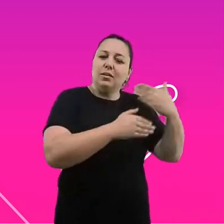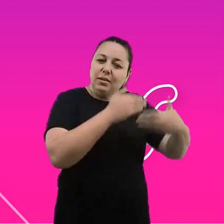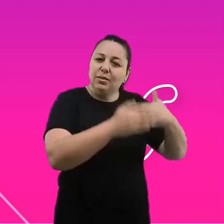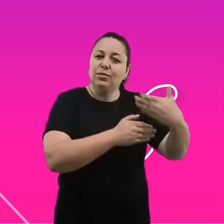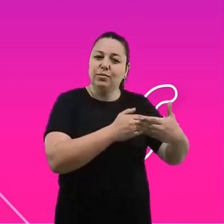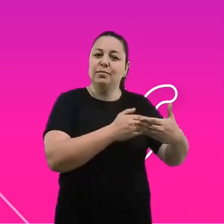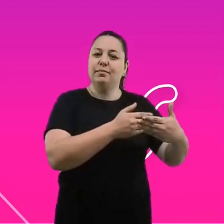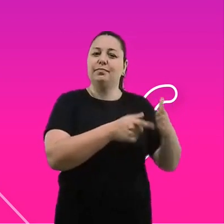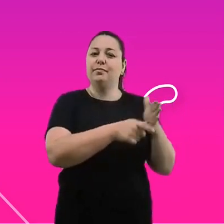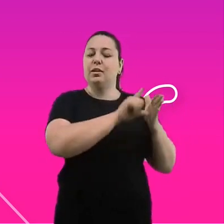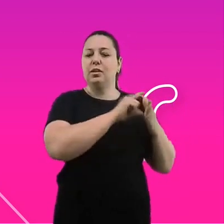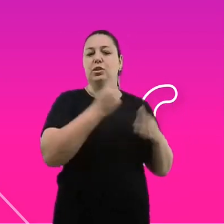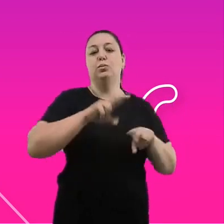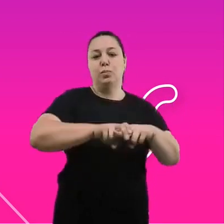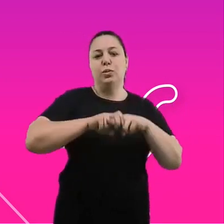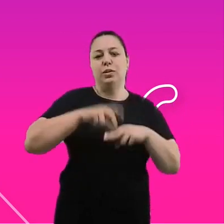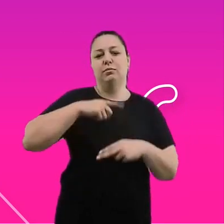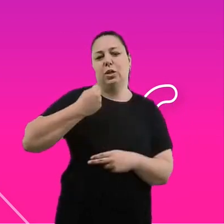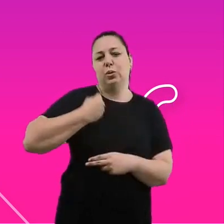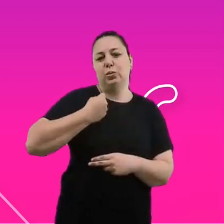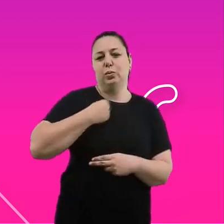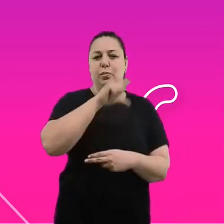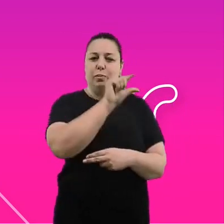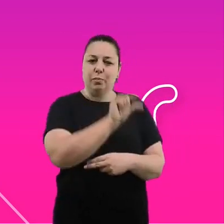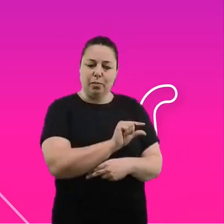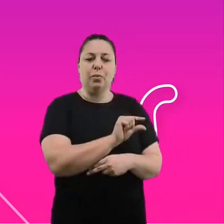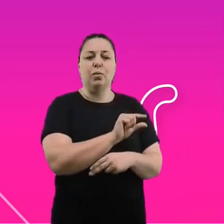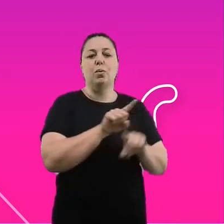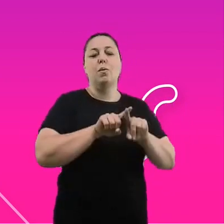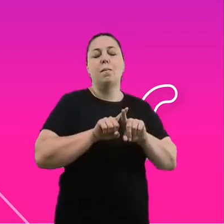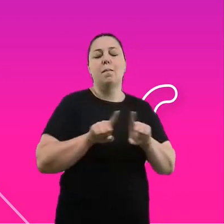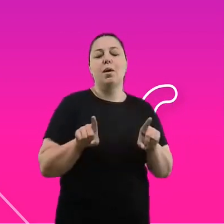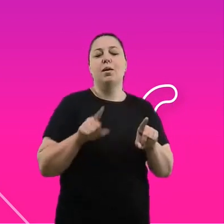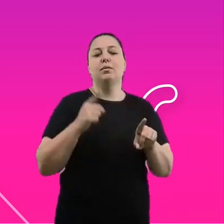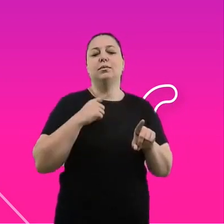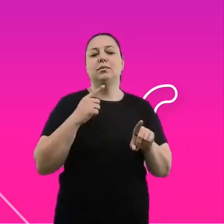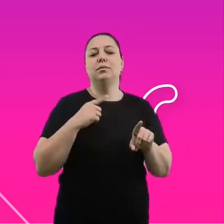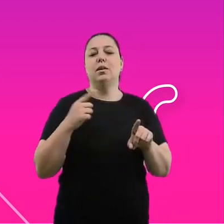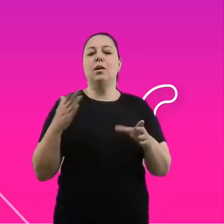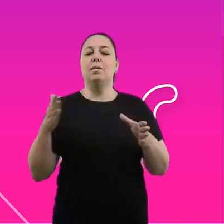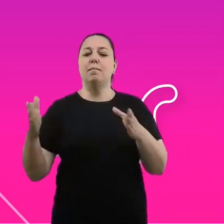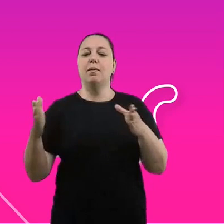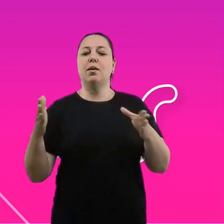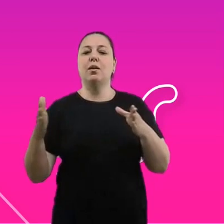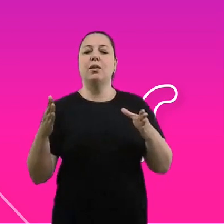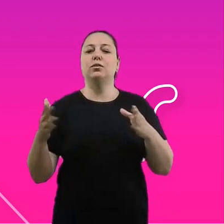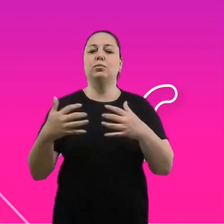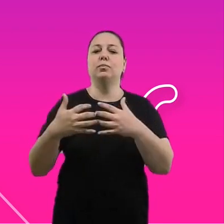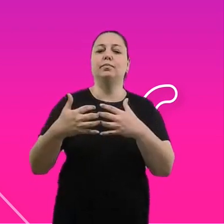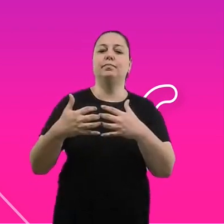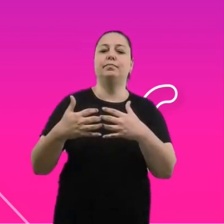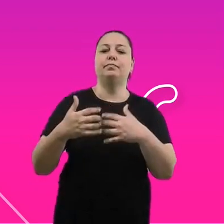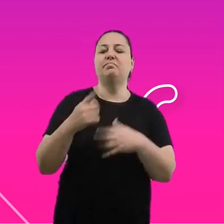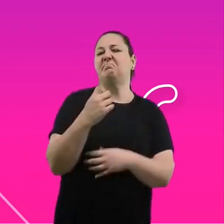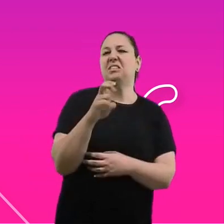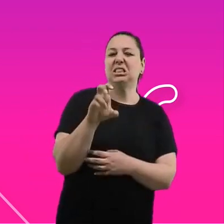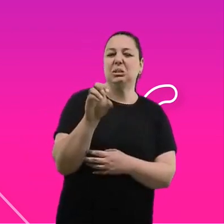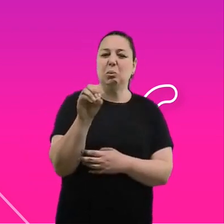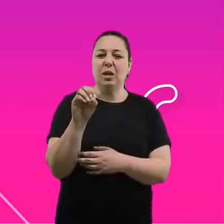ainda um número bem baixo. Atualmente, a média histórica de processos com menores acolhidos é em torno de 150